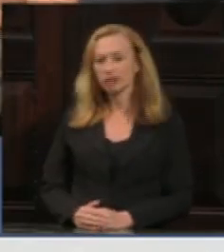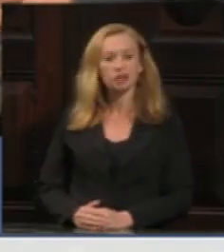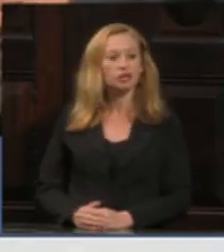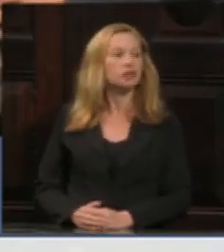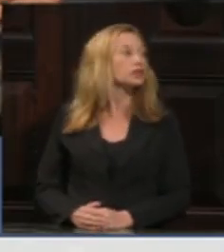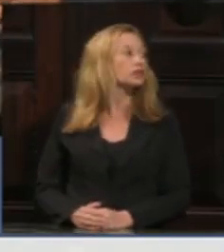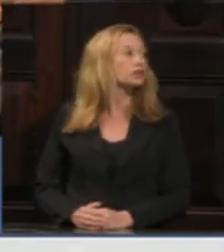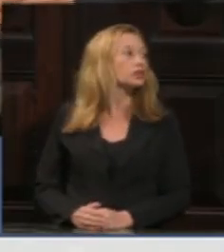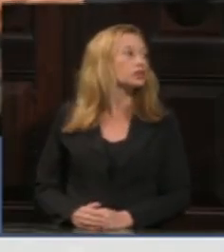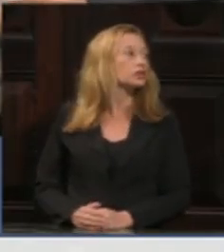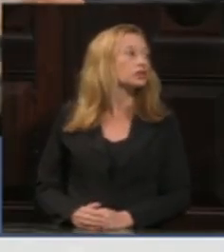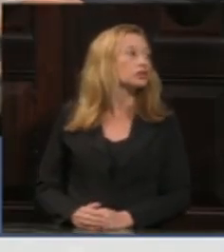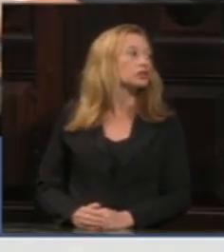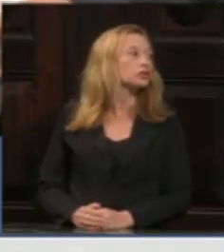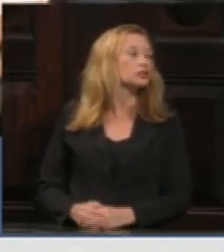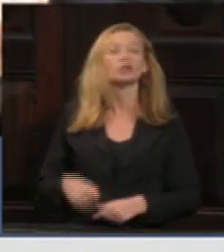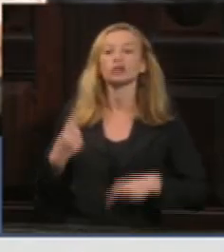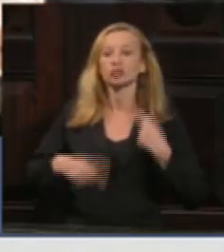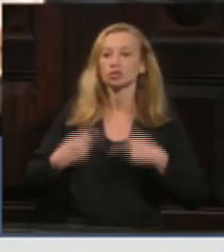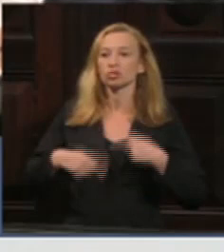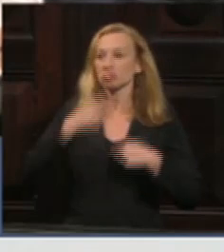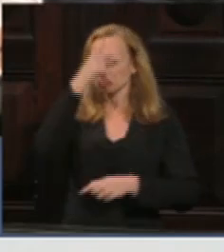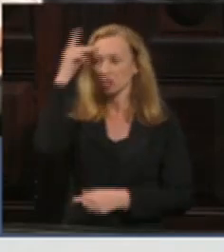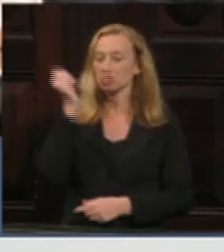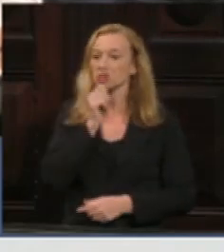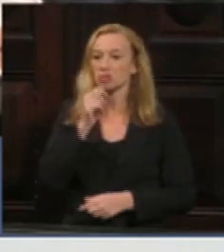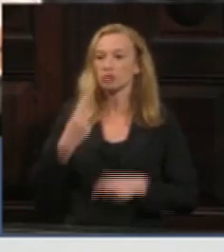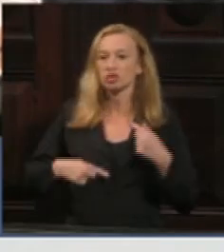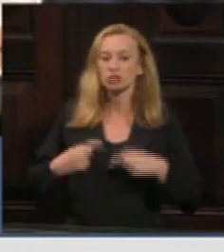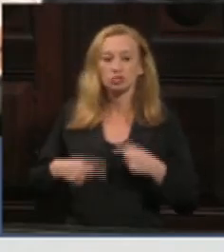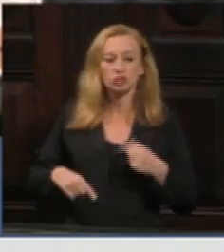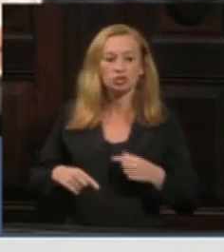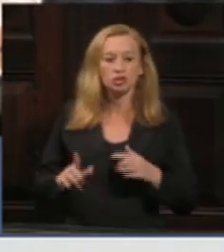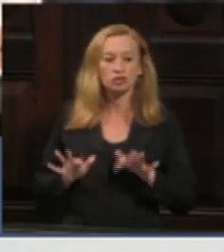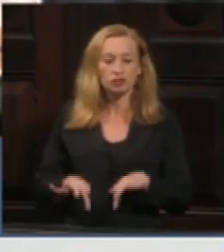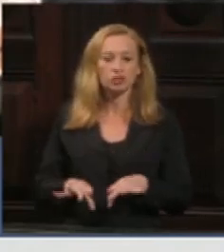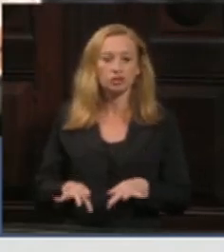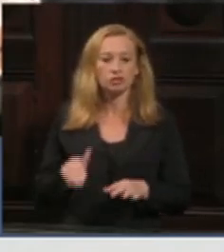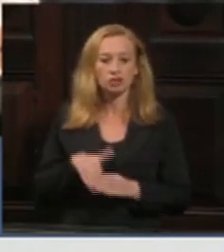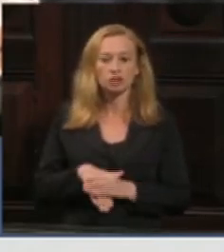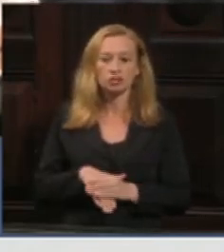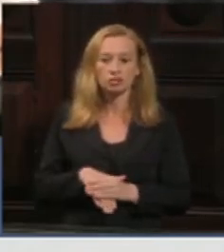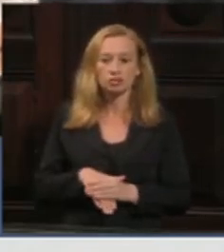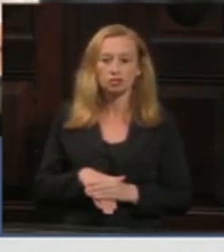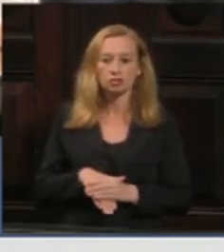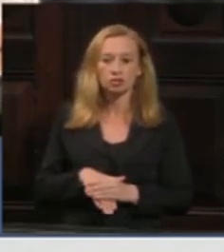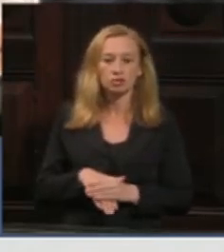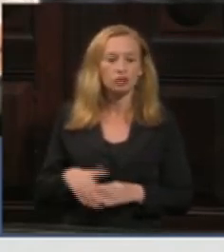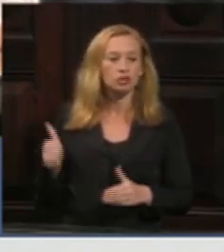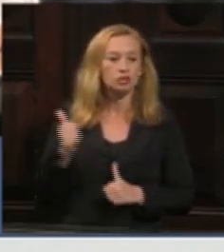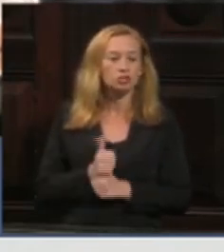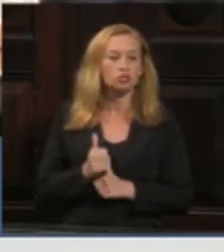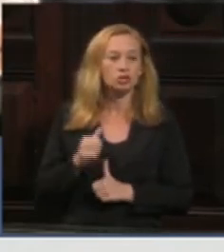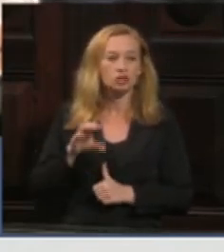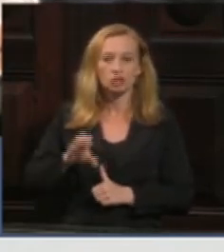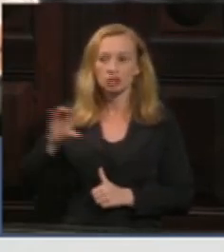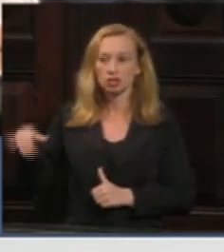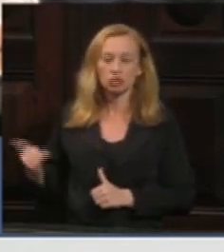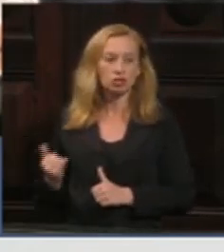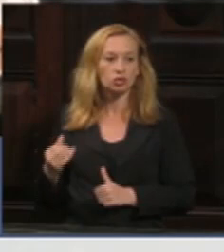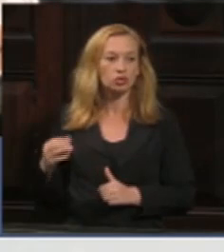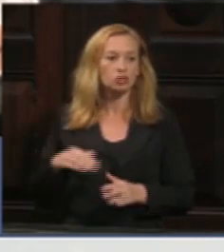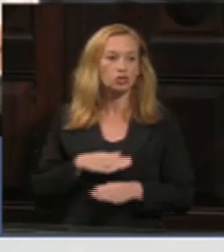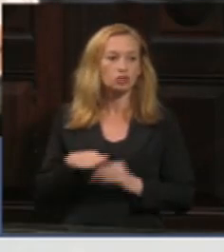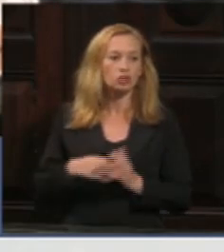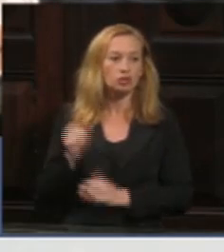Com os pareceres emitidos, em discussão, não havendo quem queira discutir, encerra a discussão, em votação, substitutivo da CCJ. Senhores que